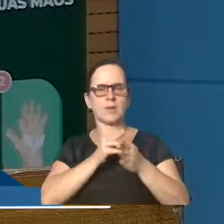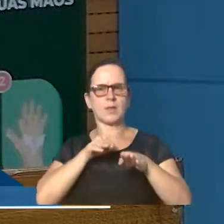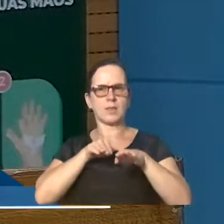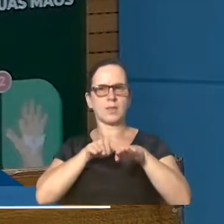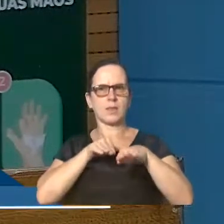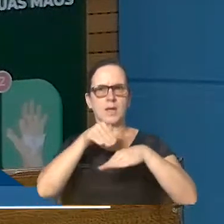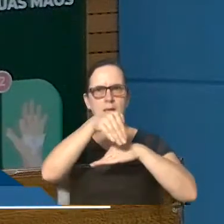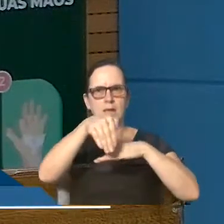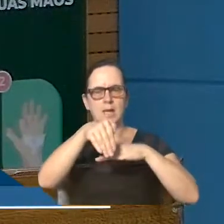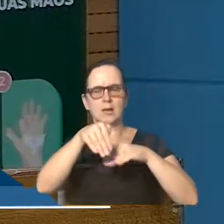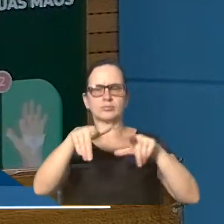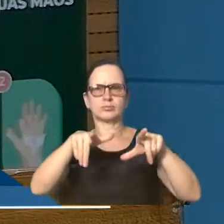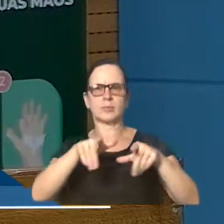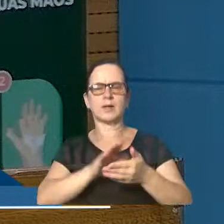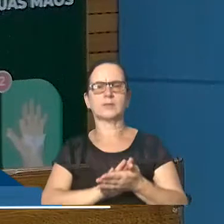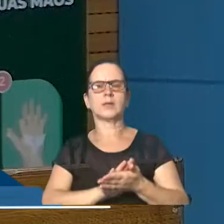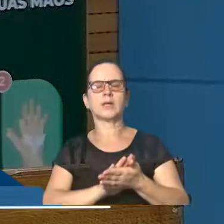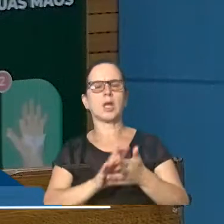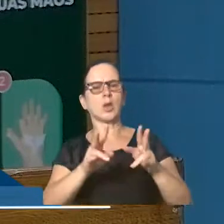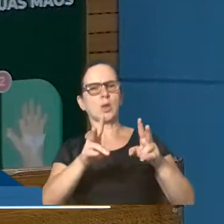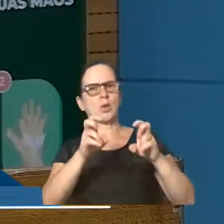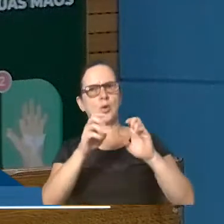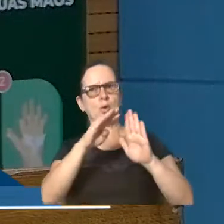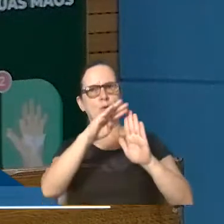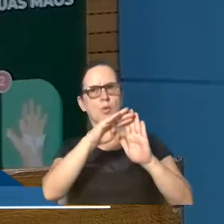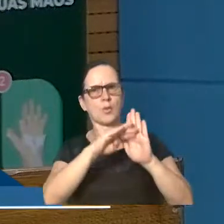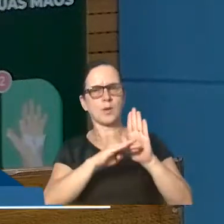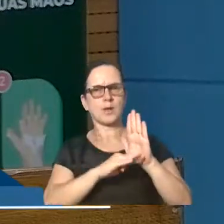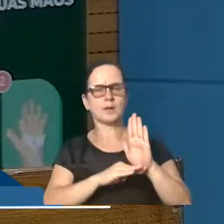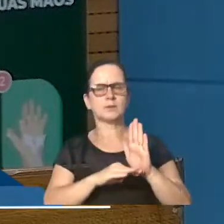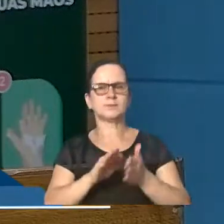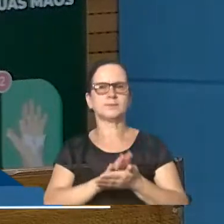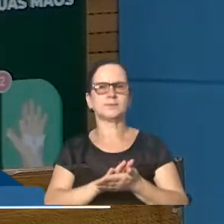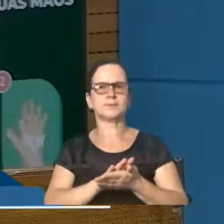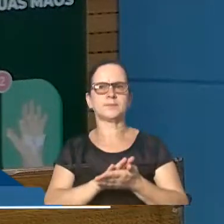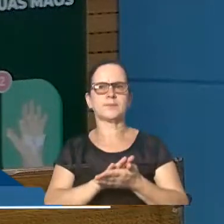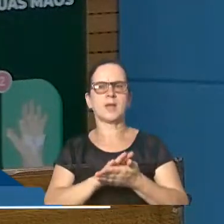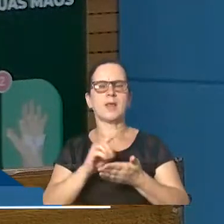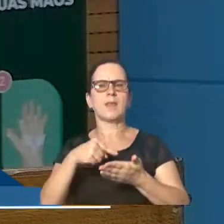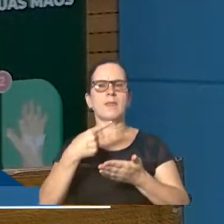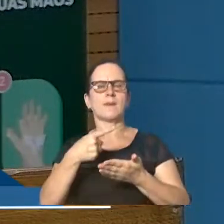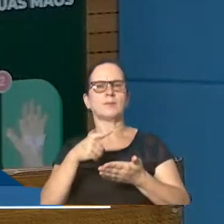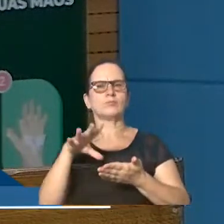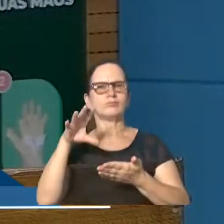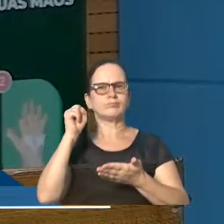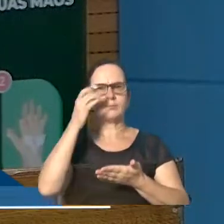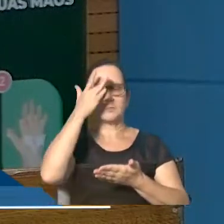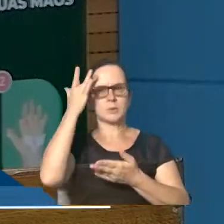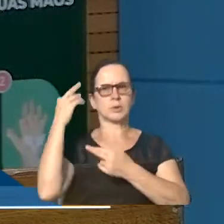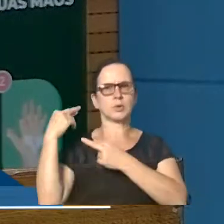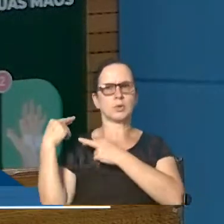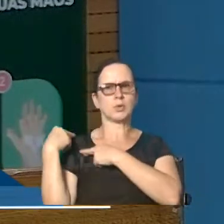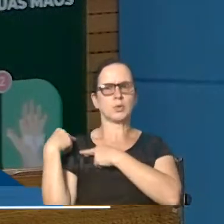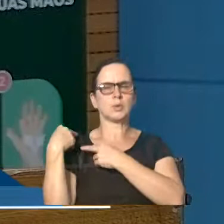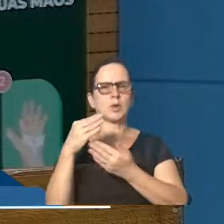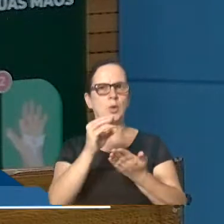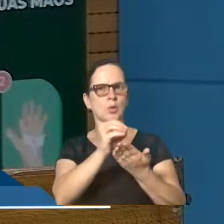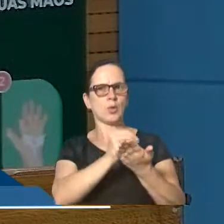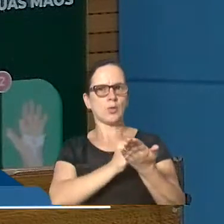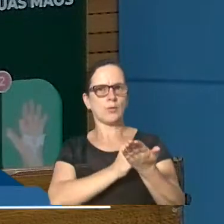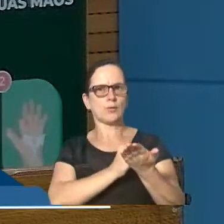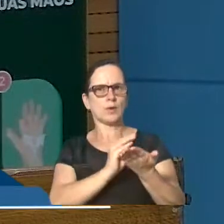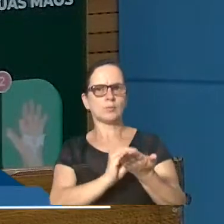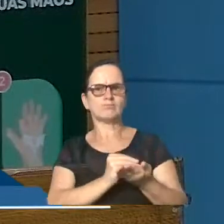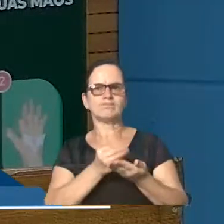bairro. Faço ao exposto, requeiro observadas formalidades regimentais, após ouvido o douto plenário, seja oficiado o excelentíssimo senhor